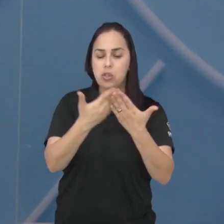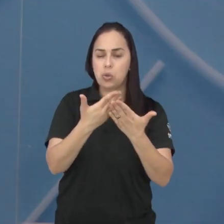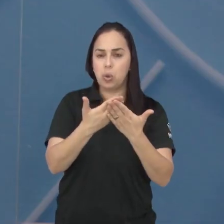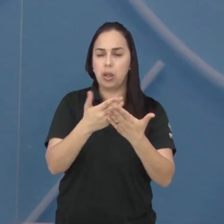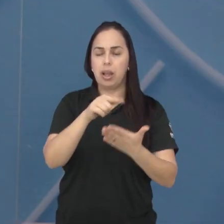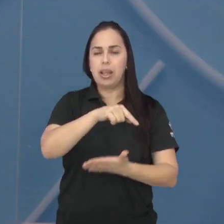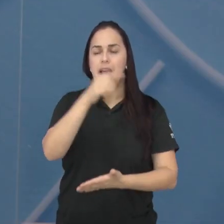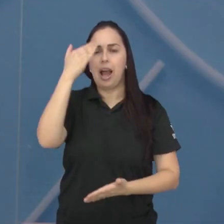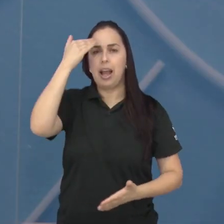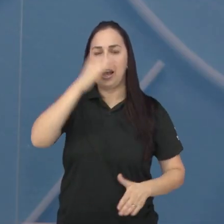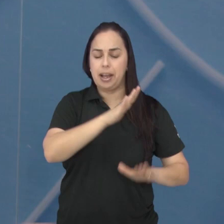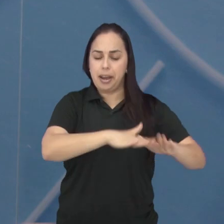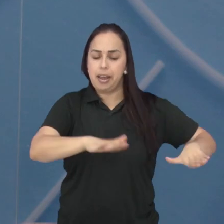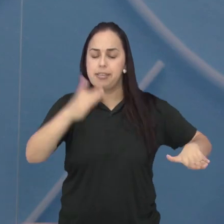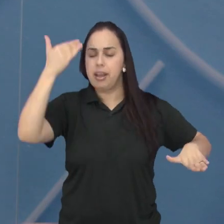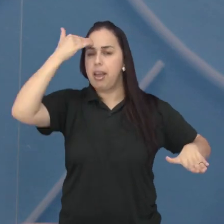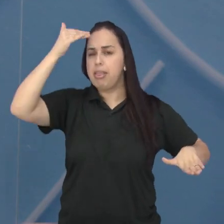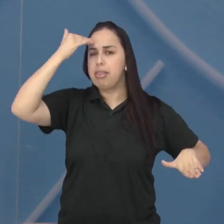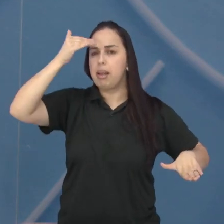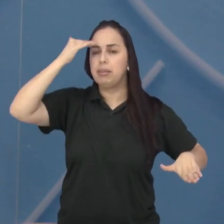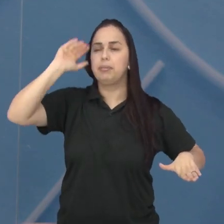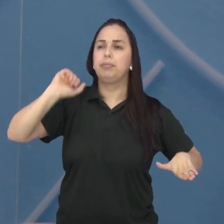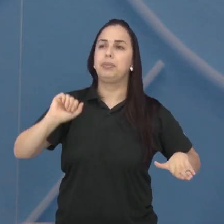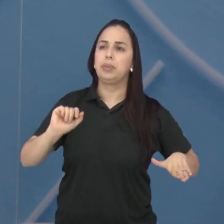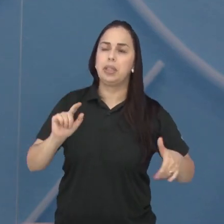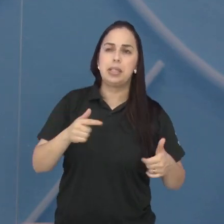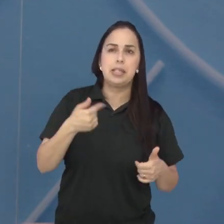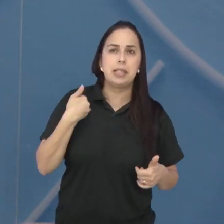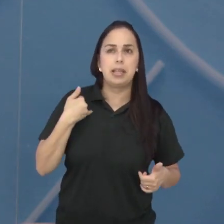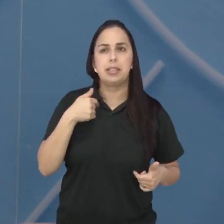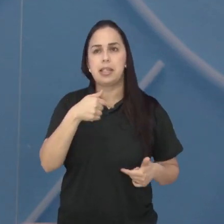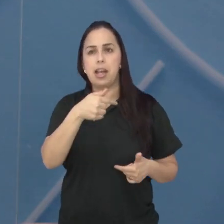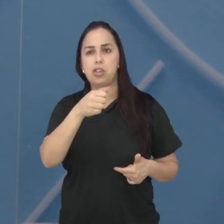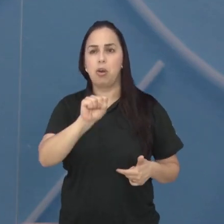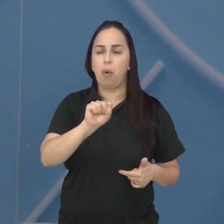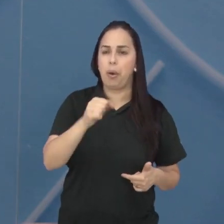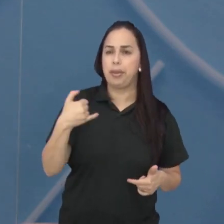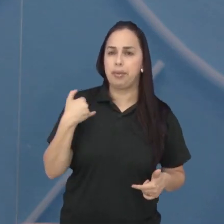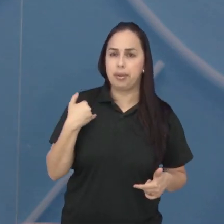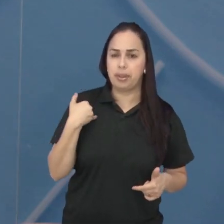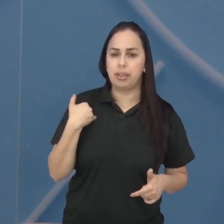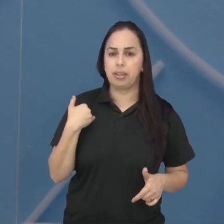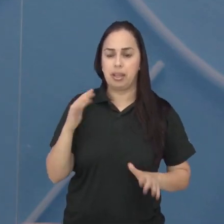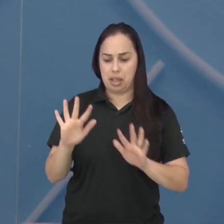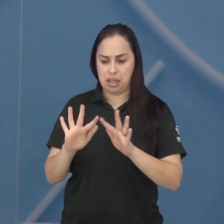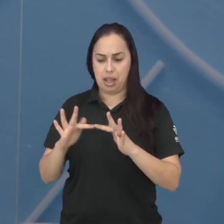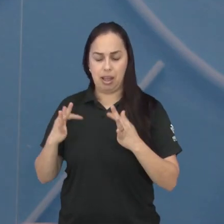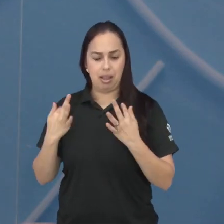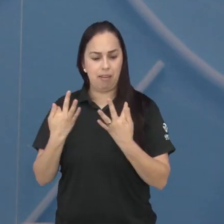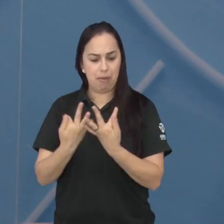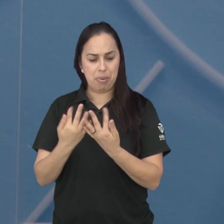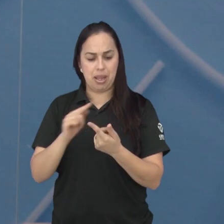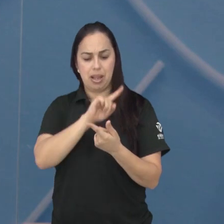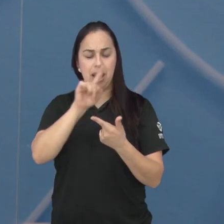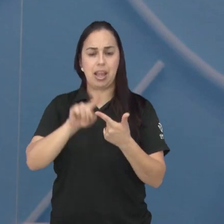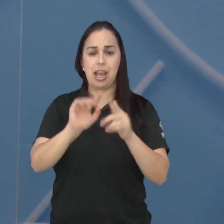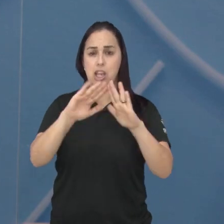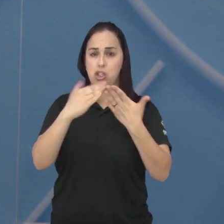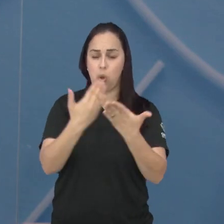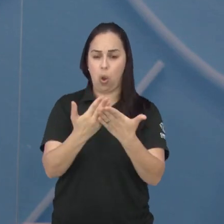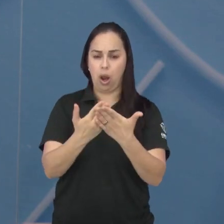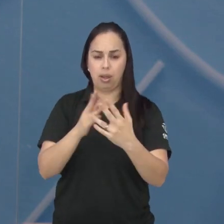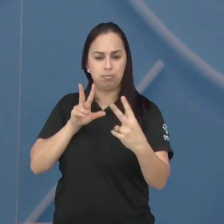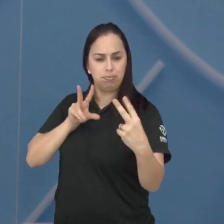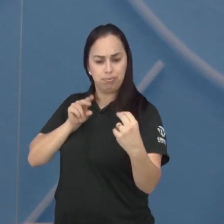de entender, né, sei lá, 7, 8 anos, e a família e a escola não